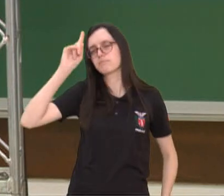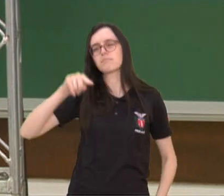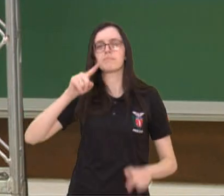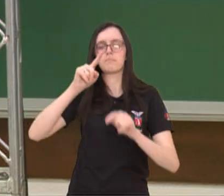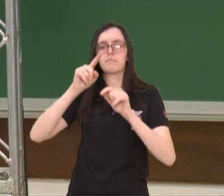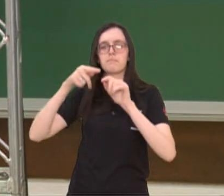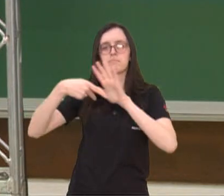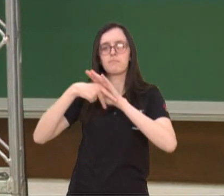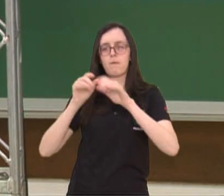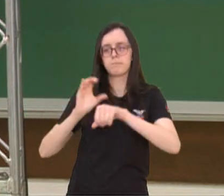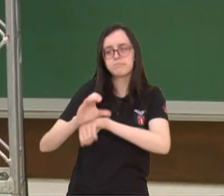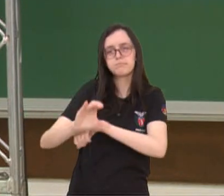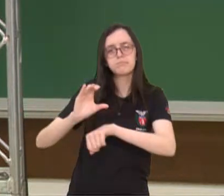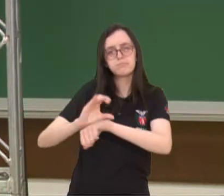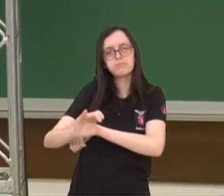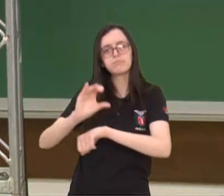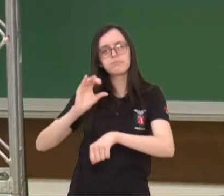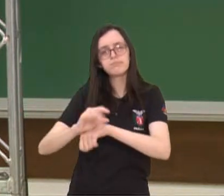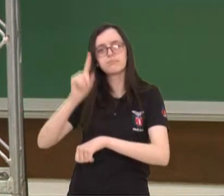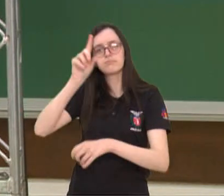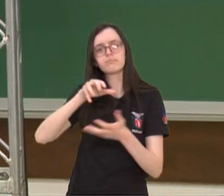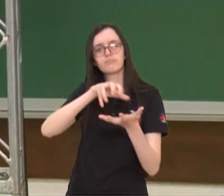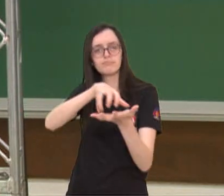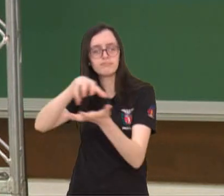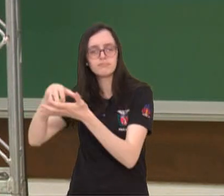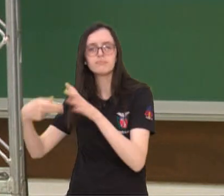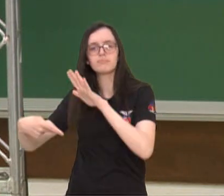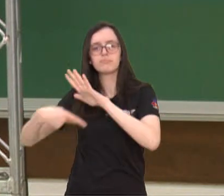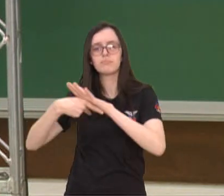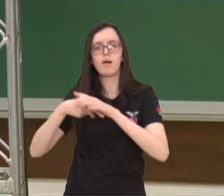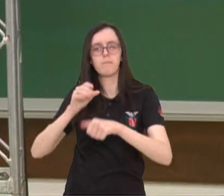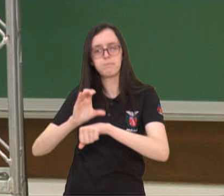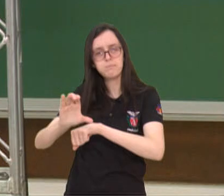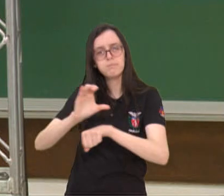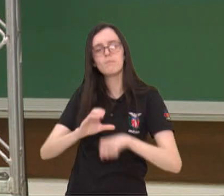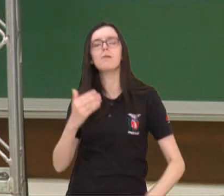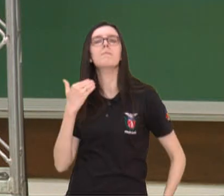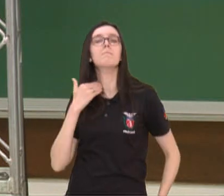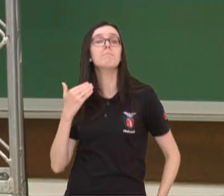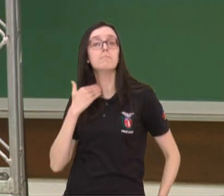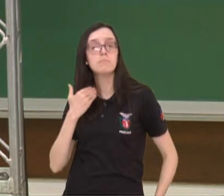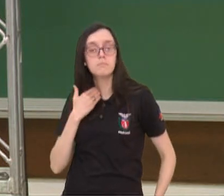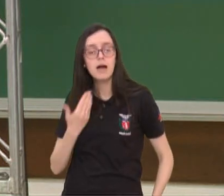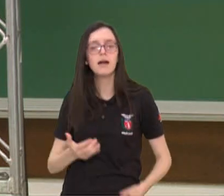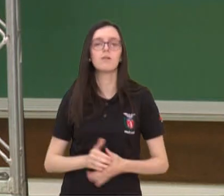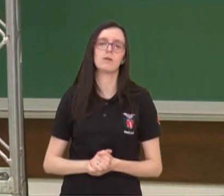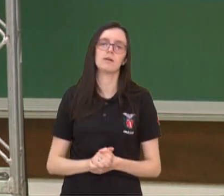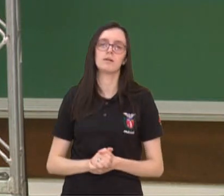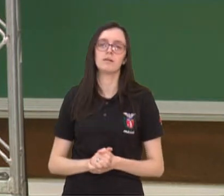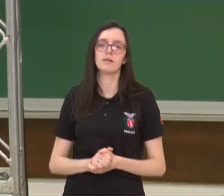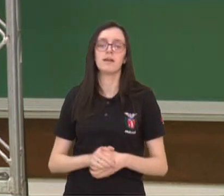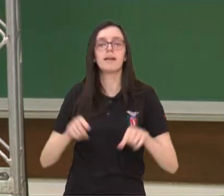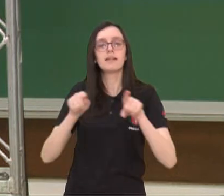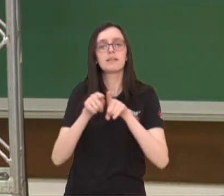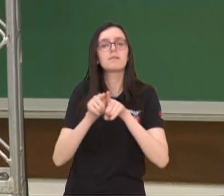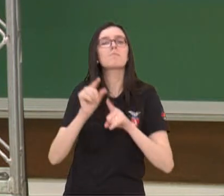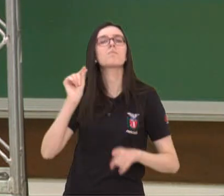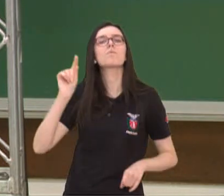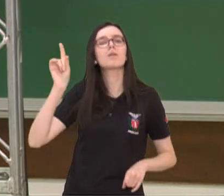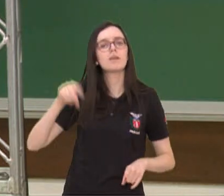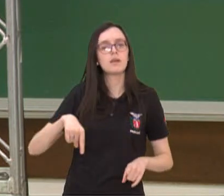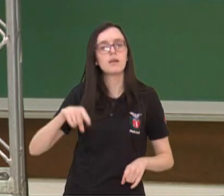recursos financeiros, as instituições financeiras, os bancos em si, e também aqui